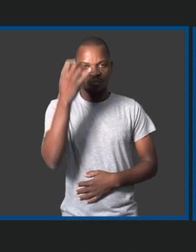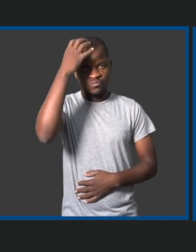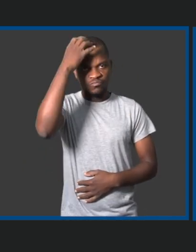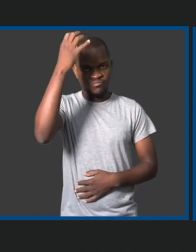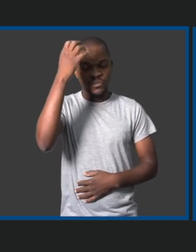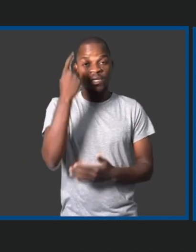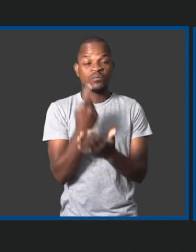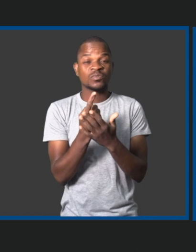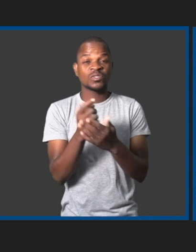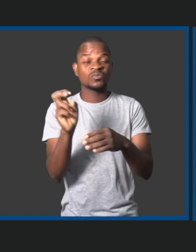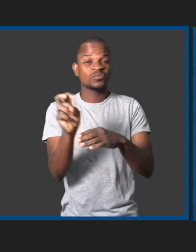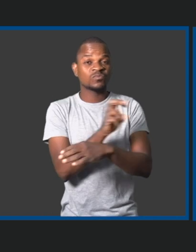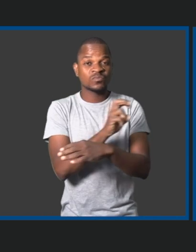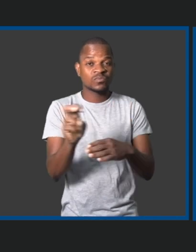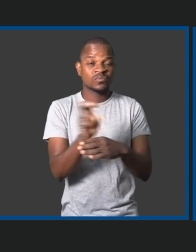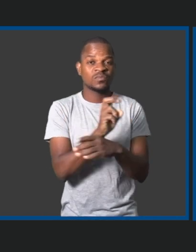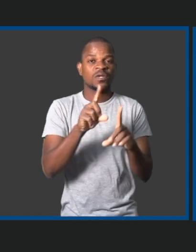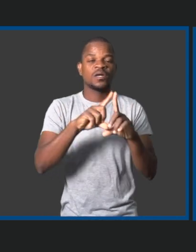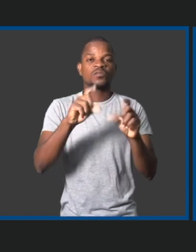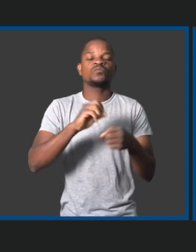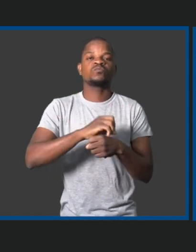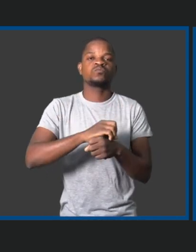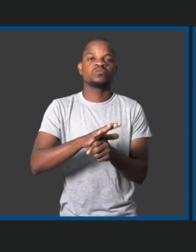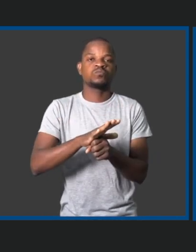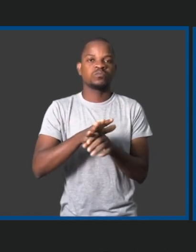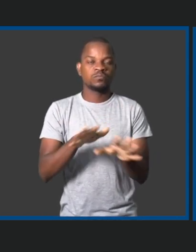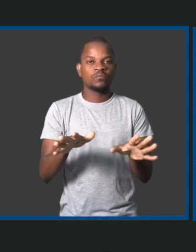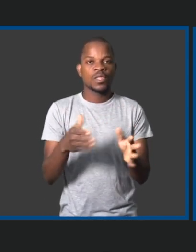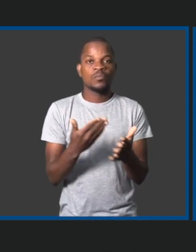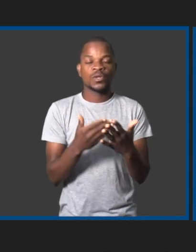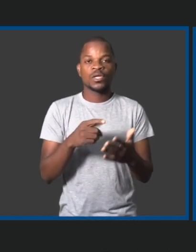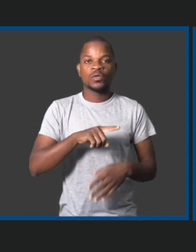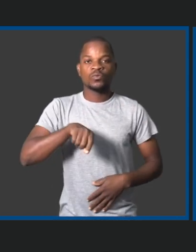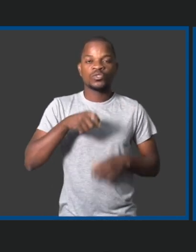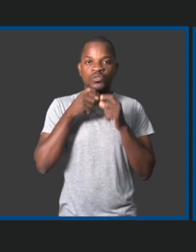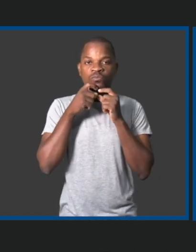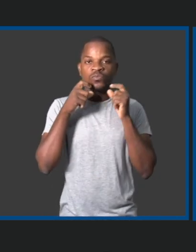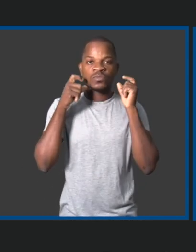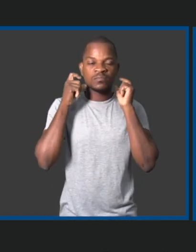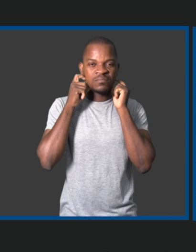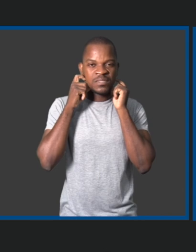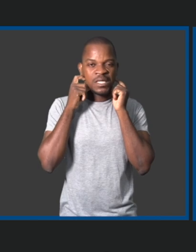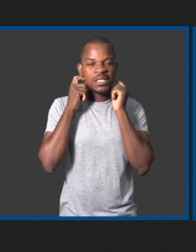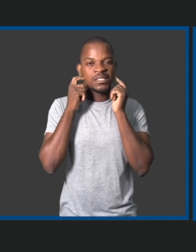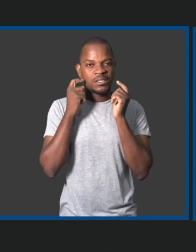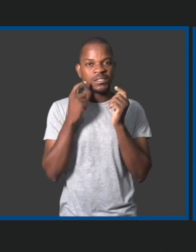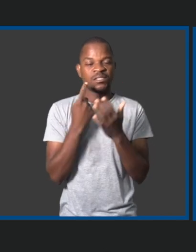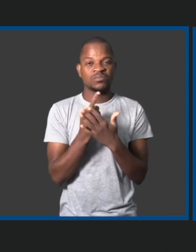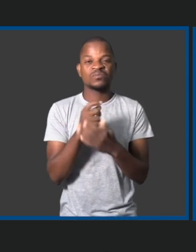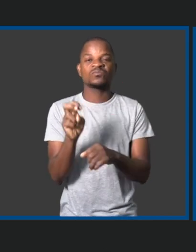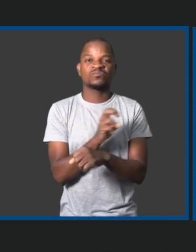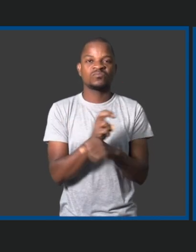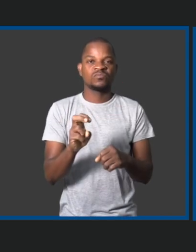devem estar em máxima alerta para a pandemia. Agora, como país, estamos em um risco muito